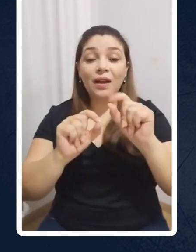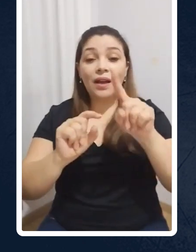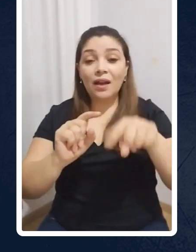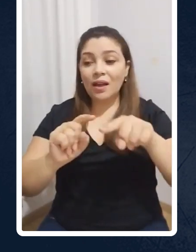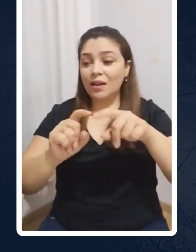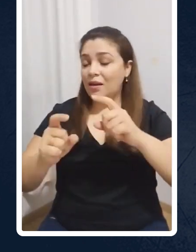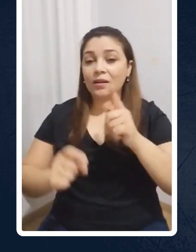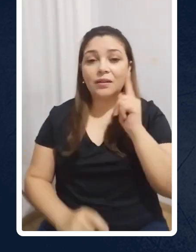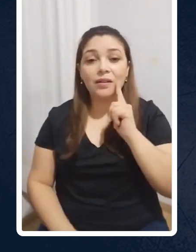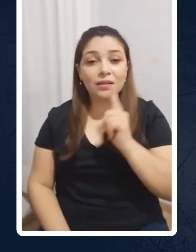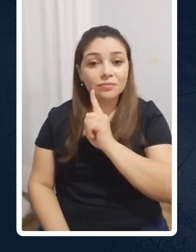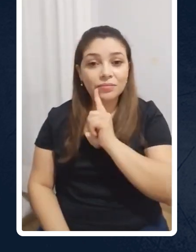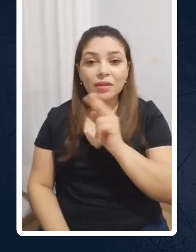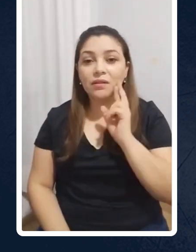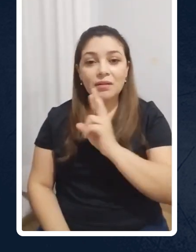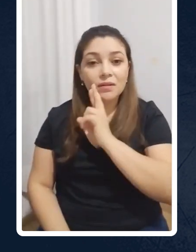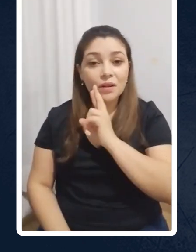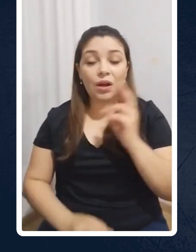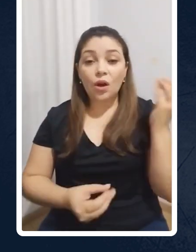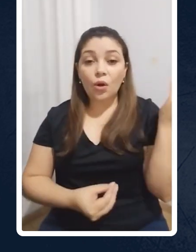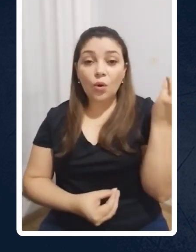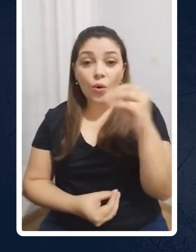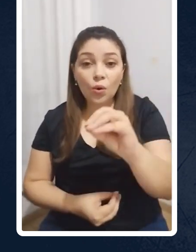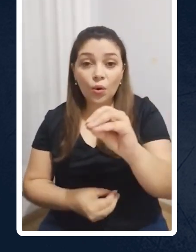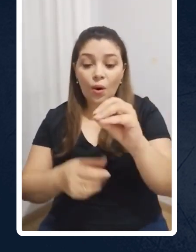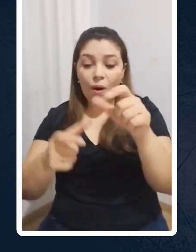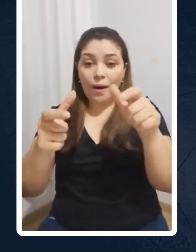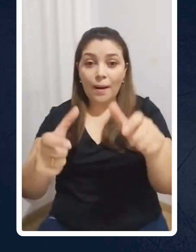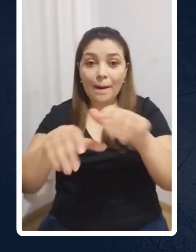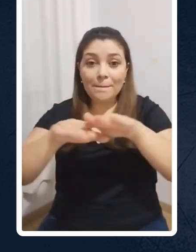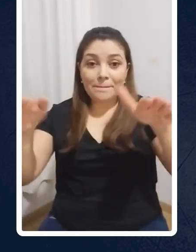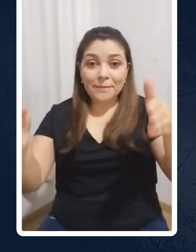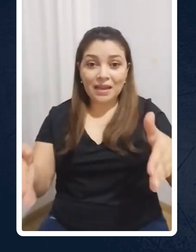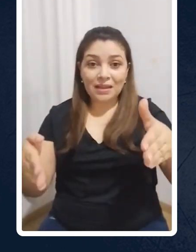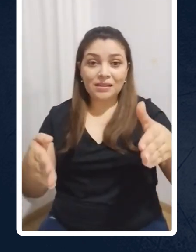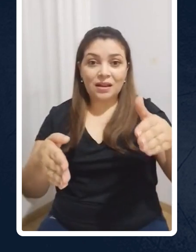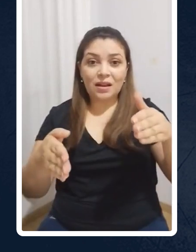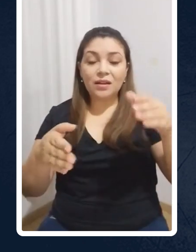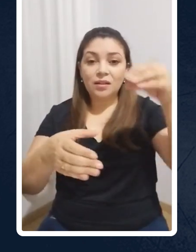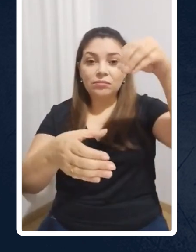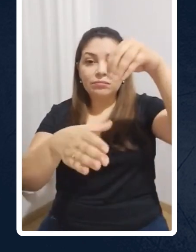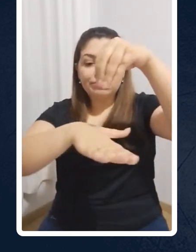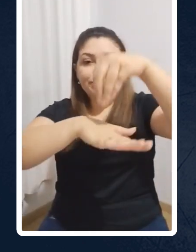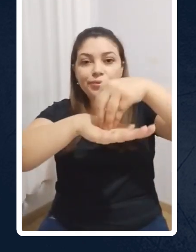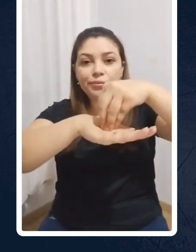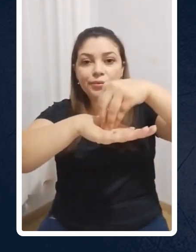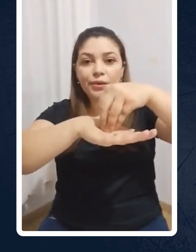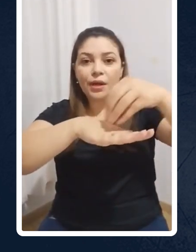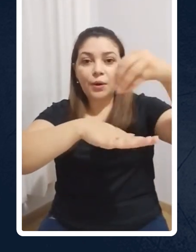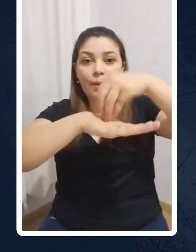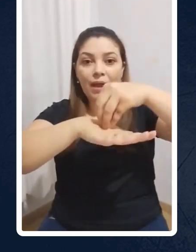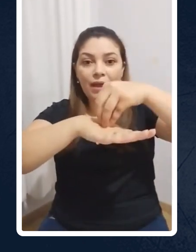depois. Eles distribuíram o refeitório de maneira que os outros tivessem